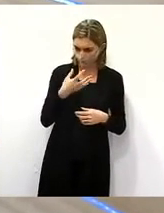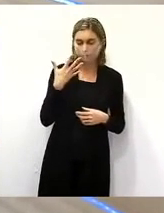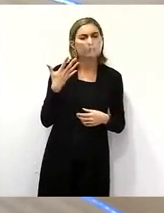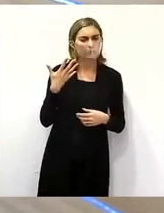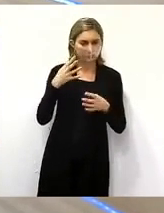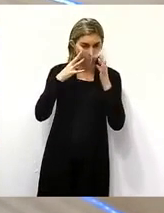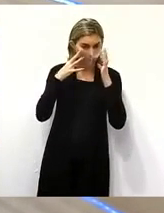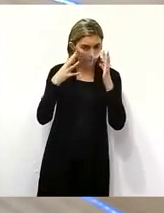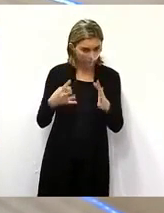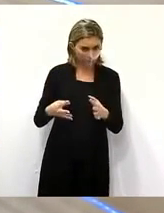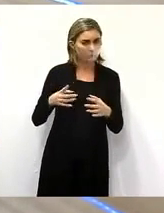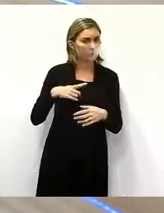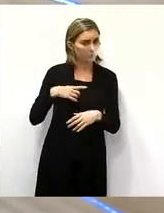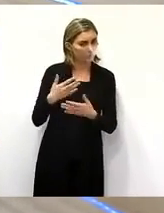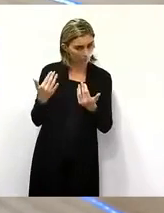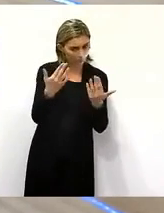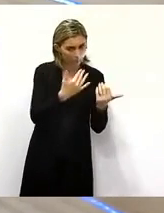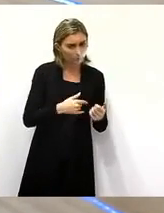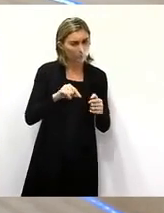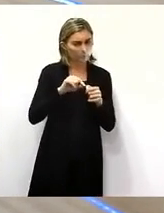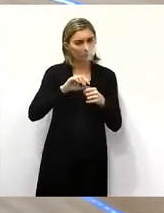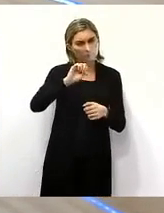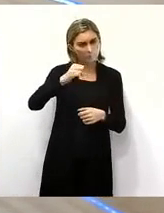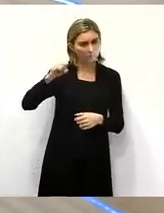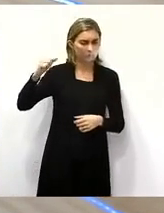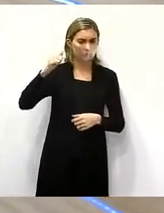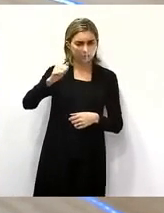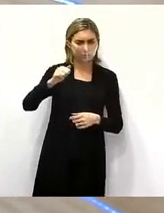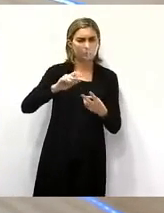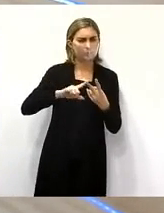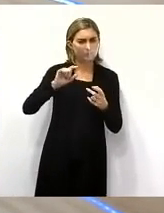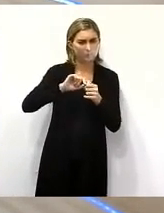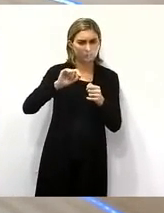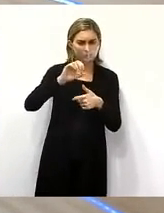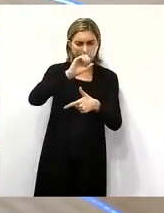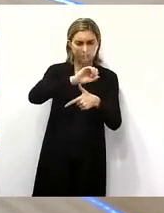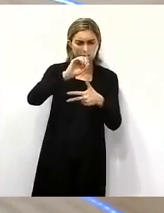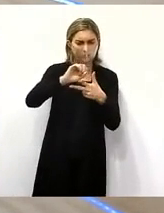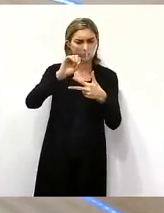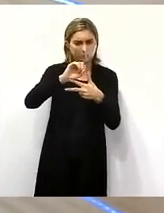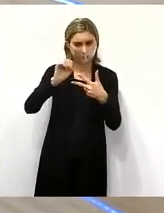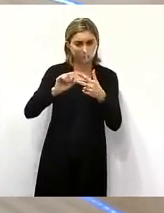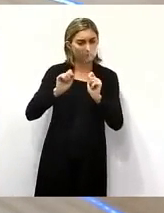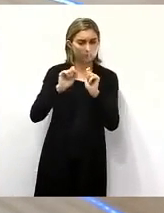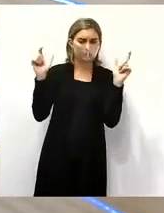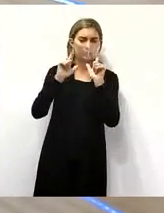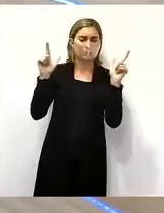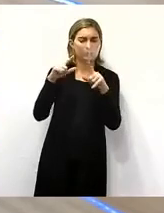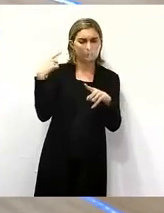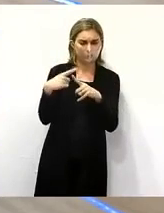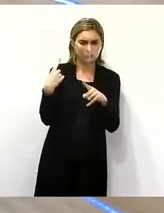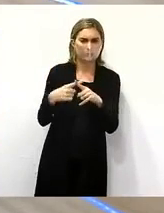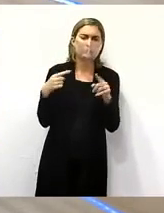atual, atenção, gurizada que vai fazer SSA, que vai fazer ENEM, se liga,